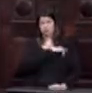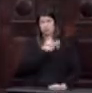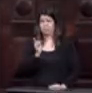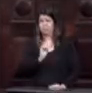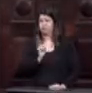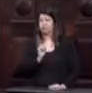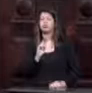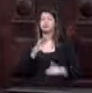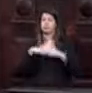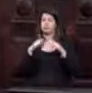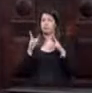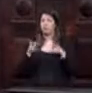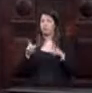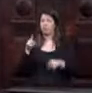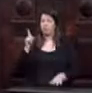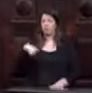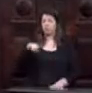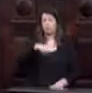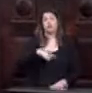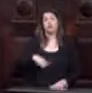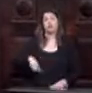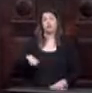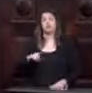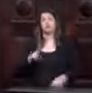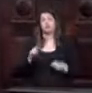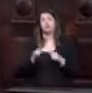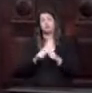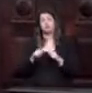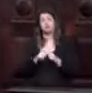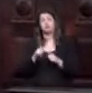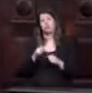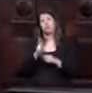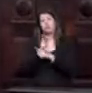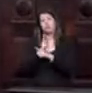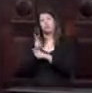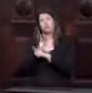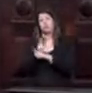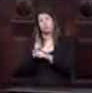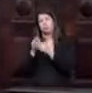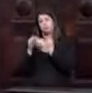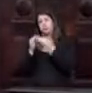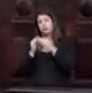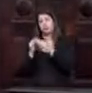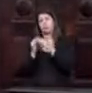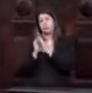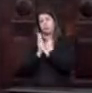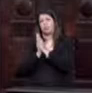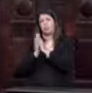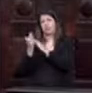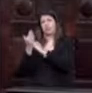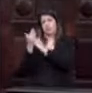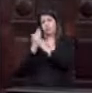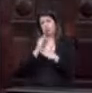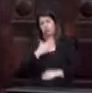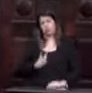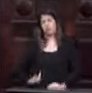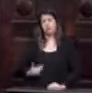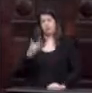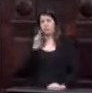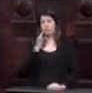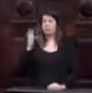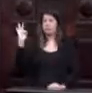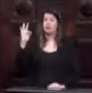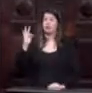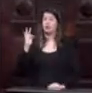inverso. Somos nós que fomos buscar socorro no governo federal,